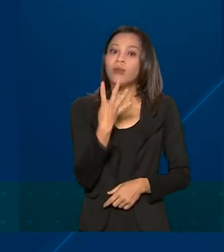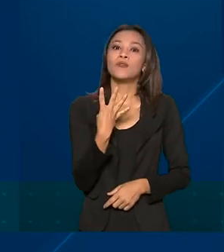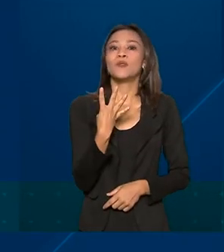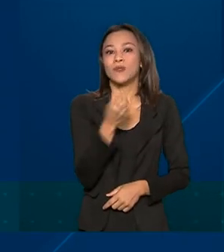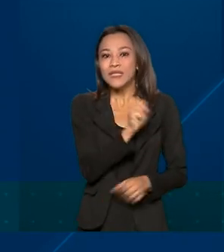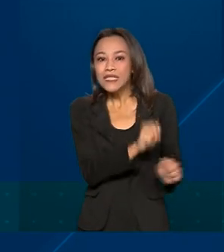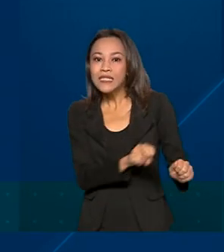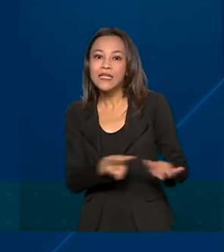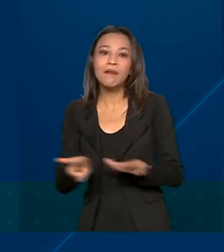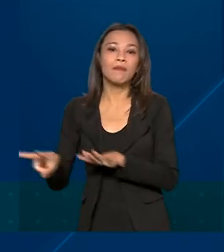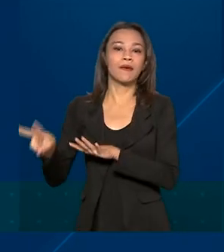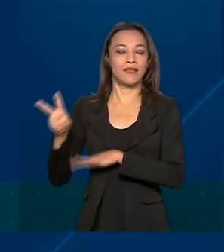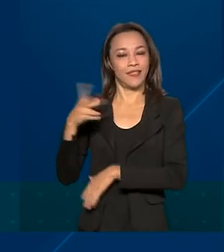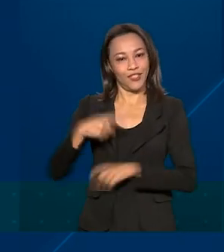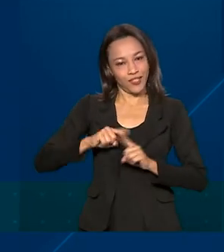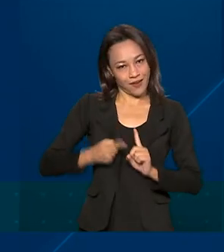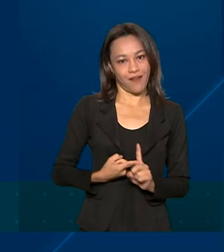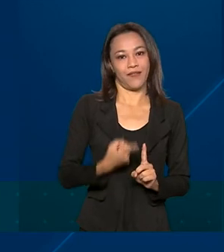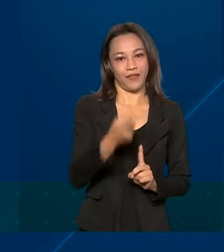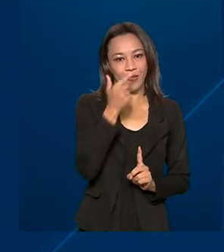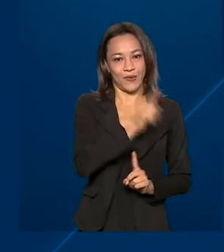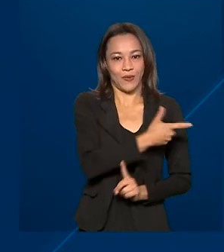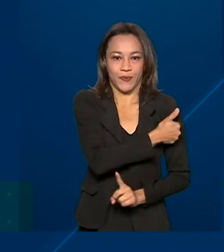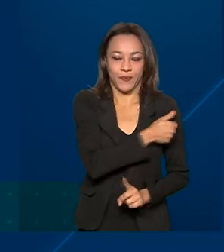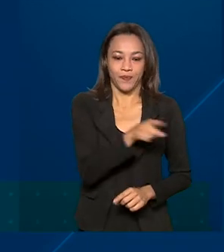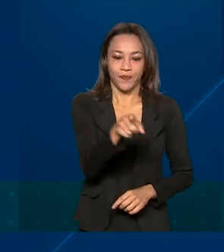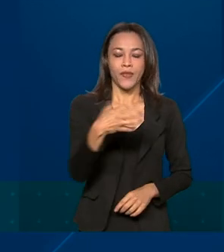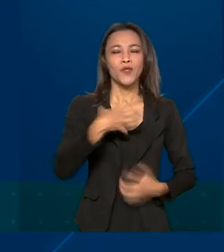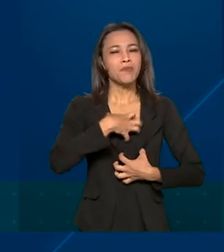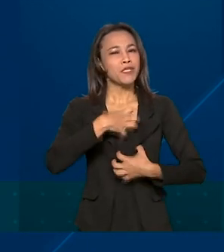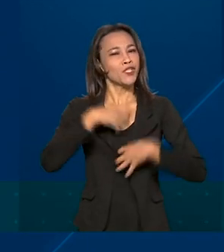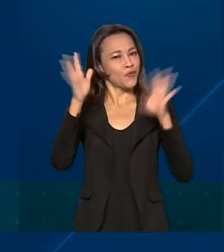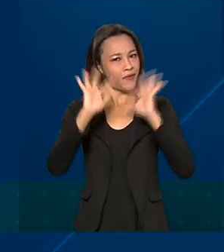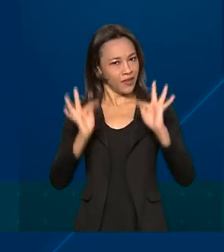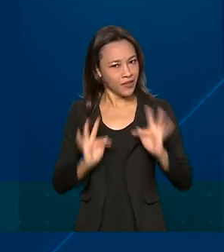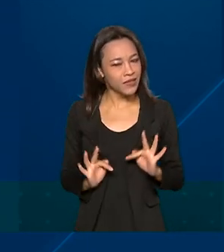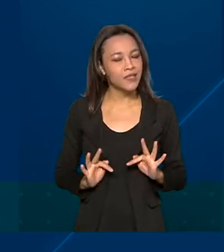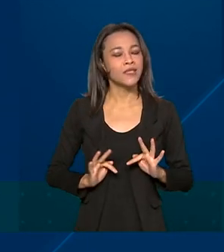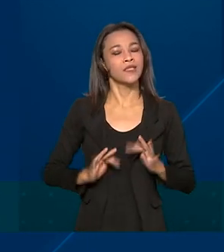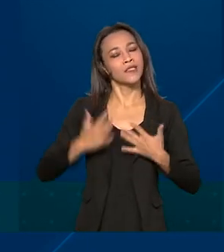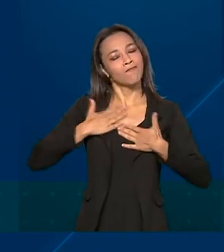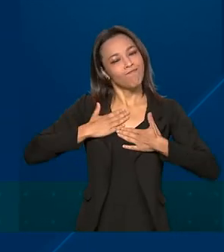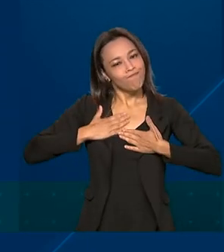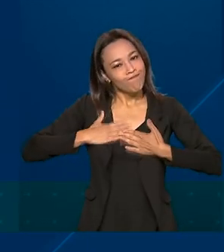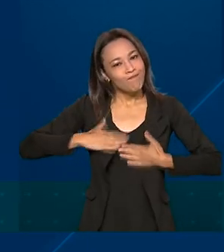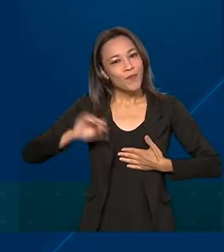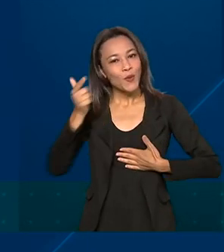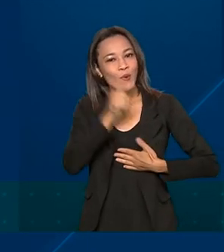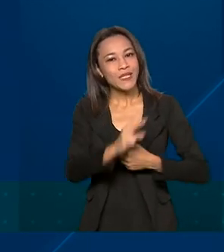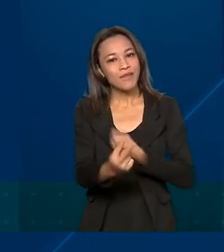de gestação. Eu estou muito feliz, muito tranquila por estar